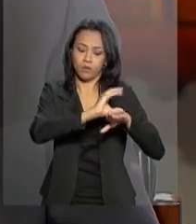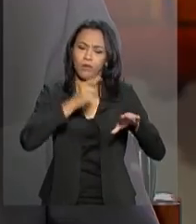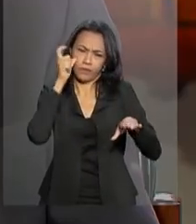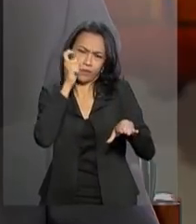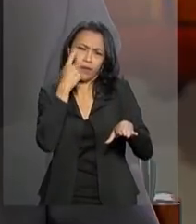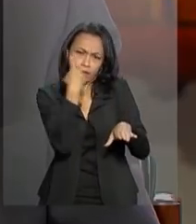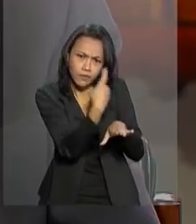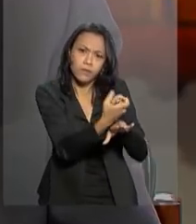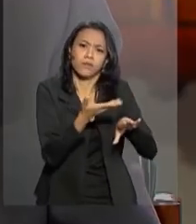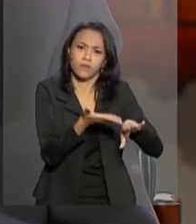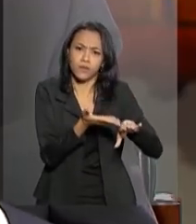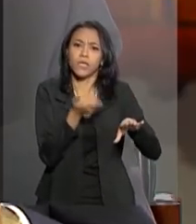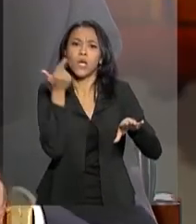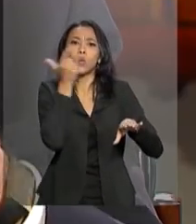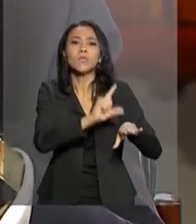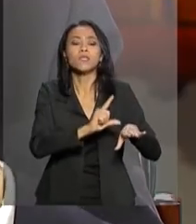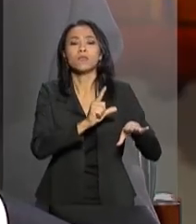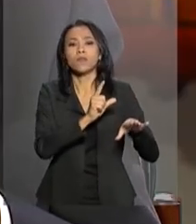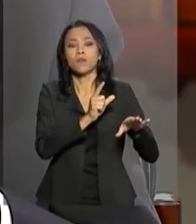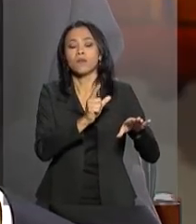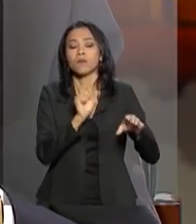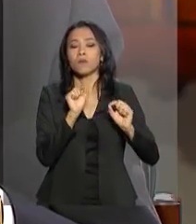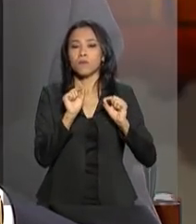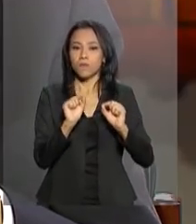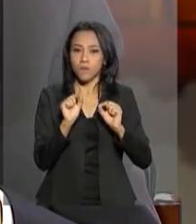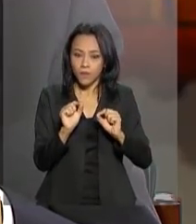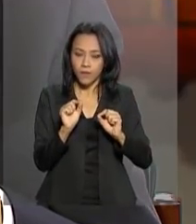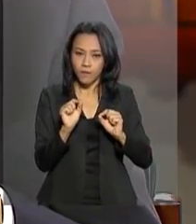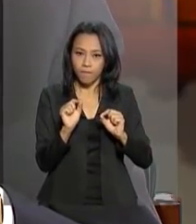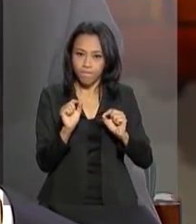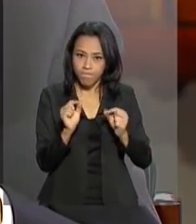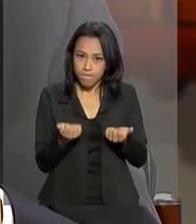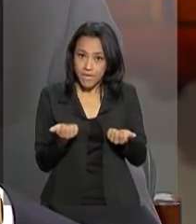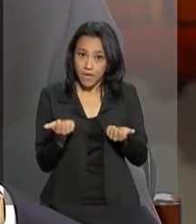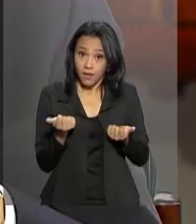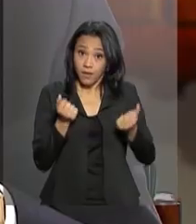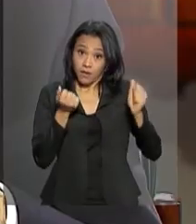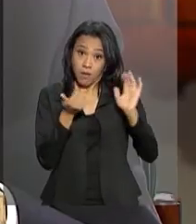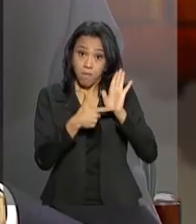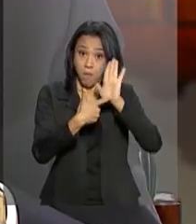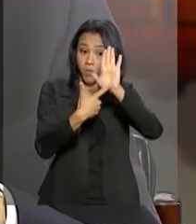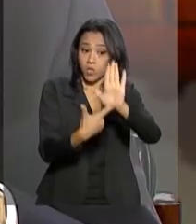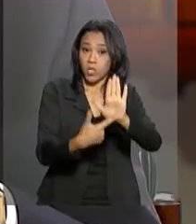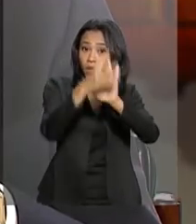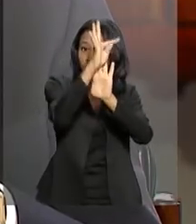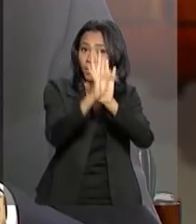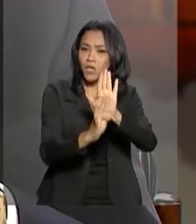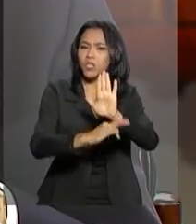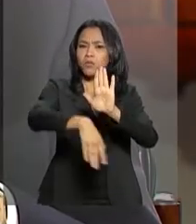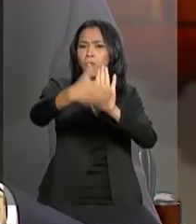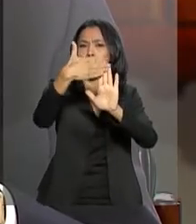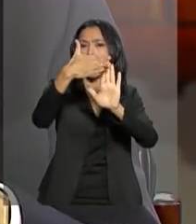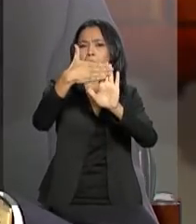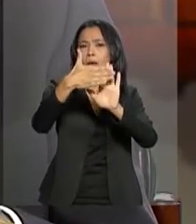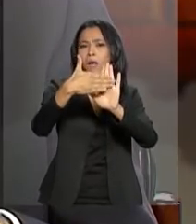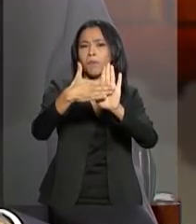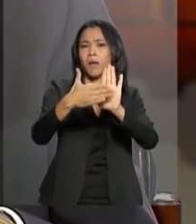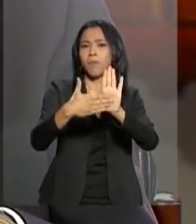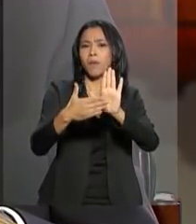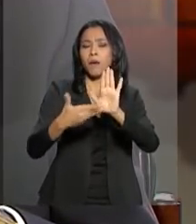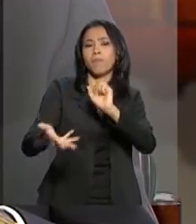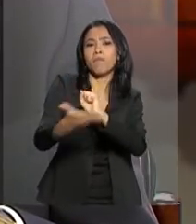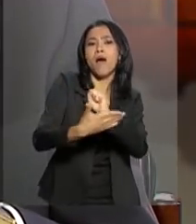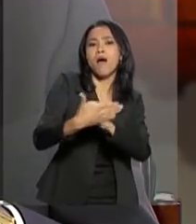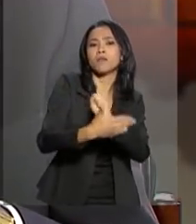Ela conseguiu trazer para o seu texto tanto os princípios do